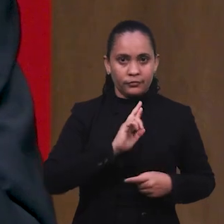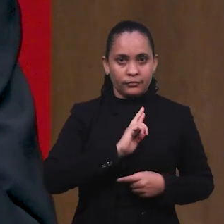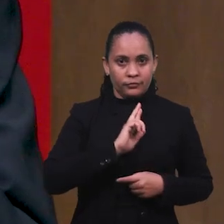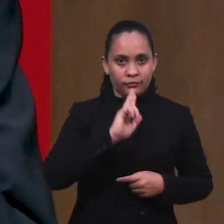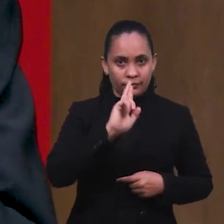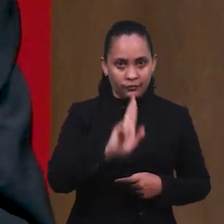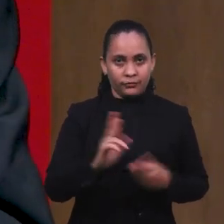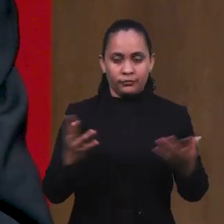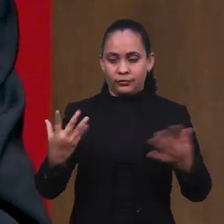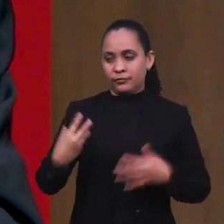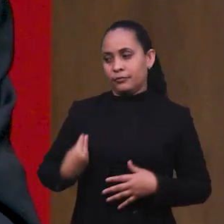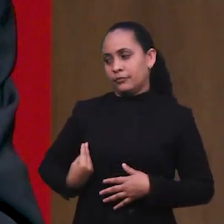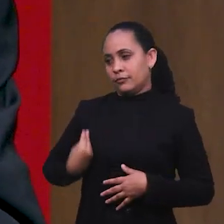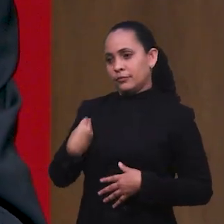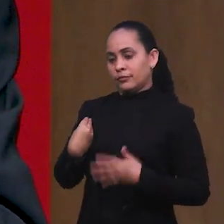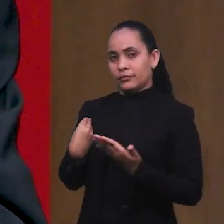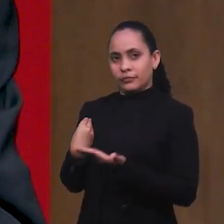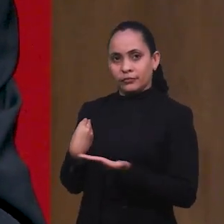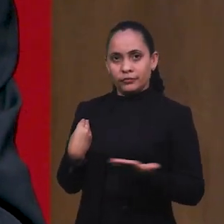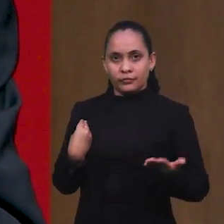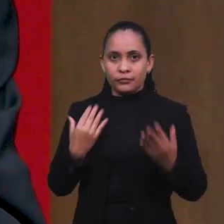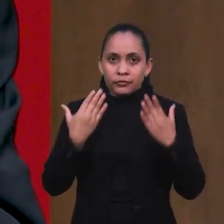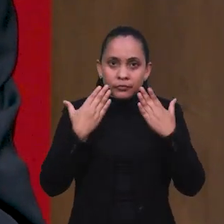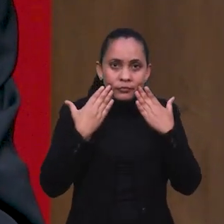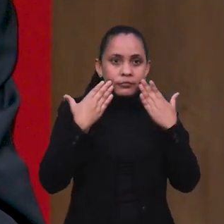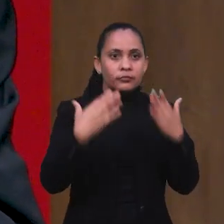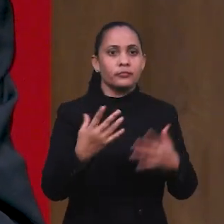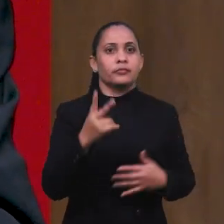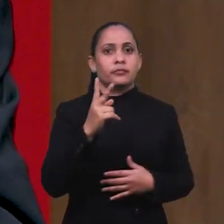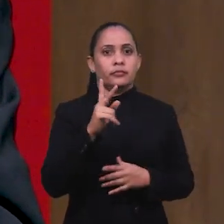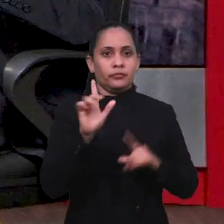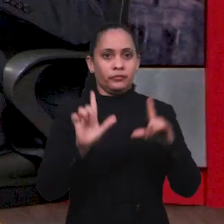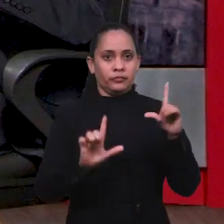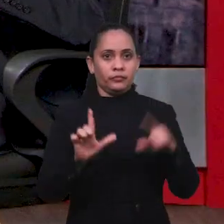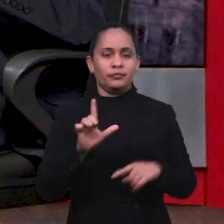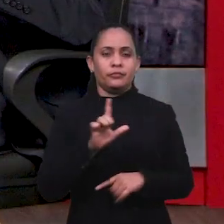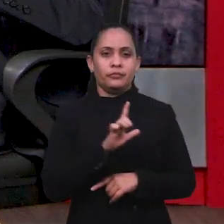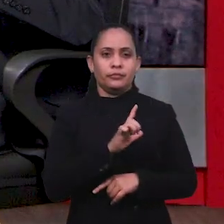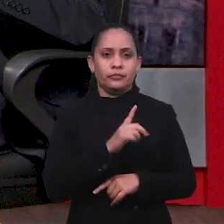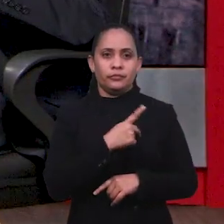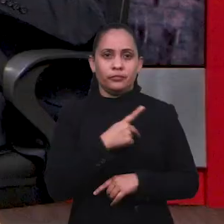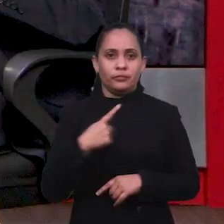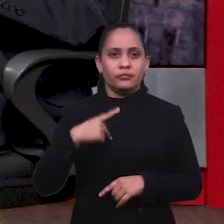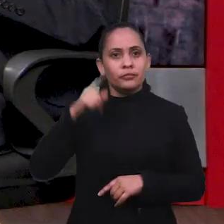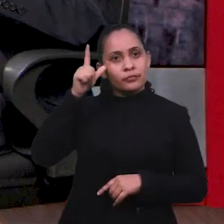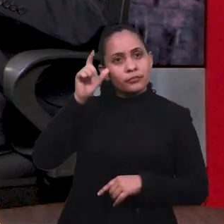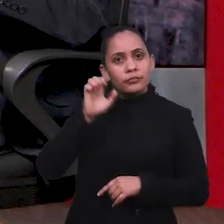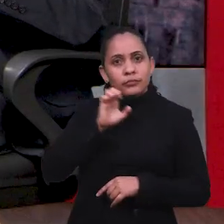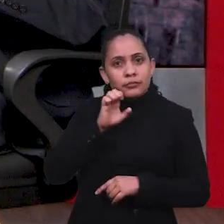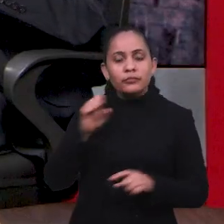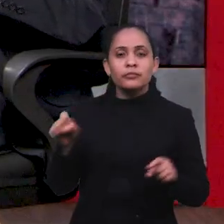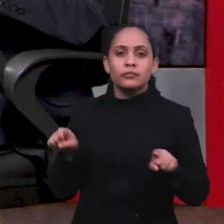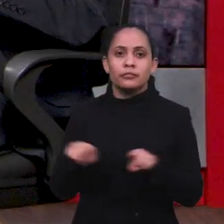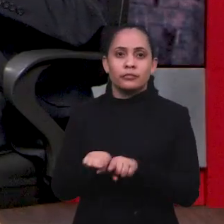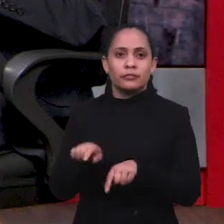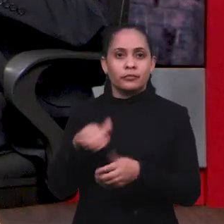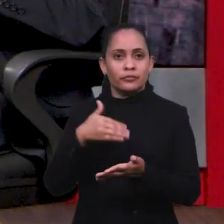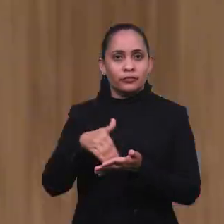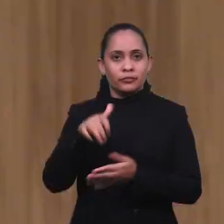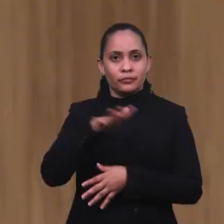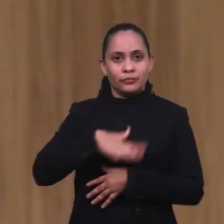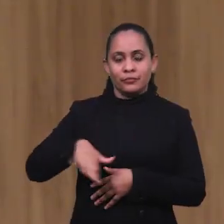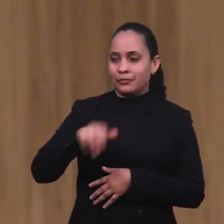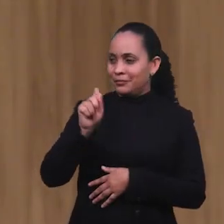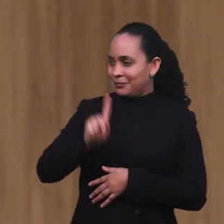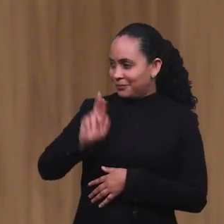Estão presentes conosco aqui para a apresentação do programa o pastor Luiz Eugênio, secretário-geral do presbitério. Paz,